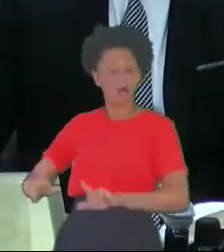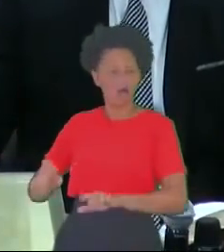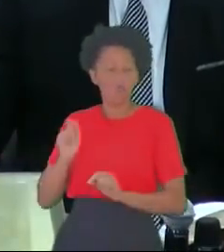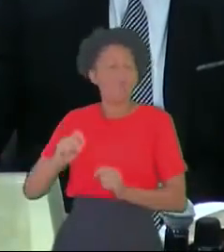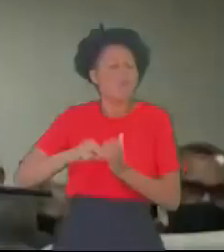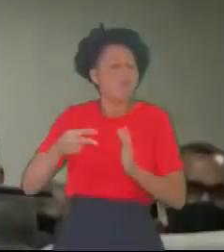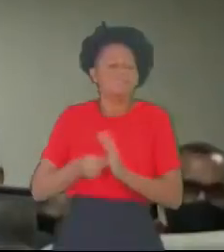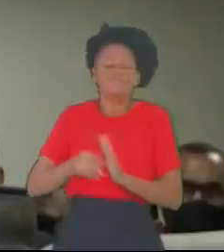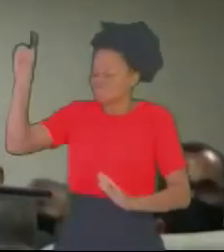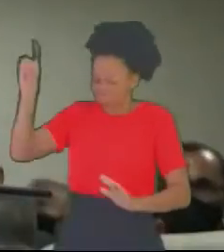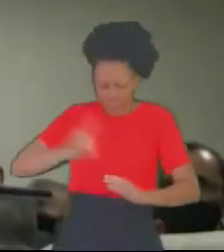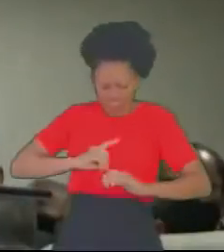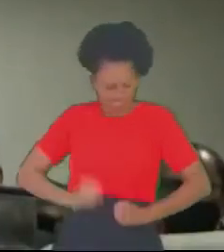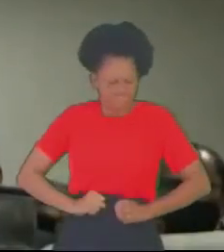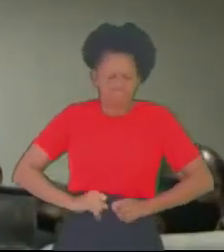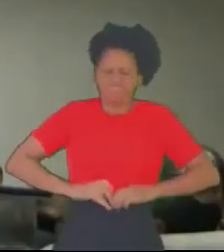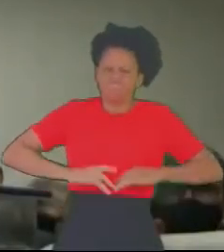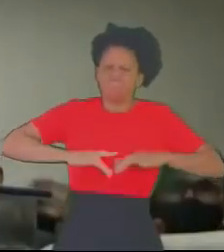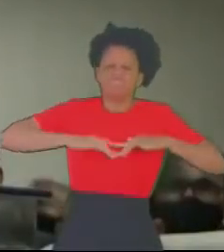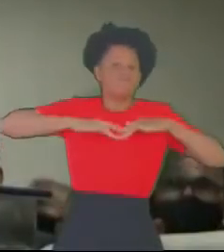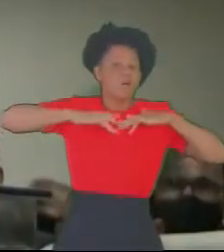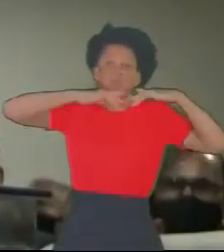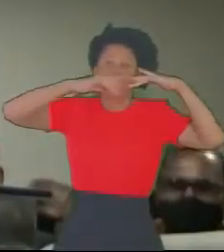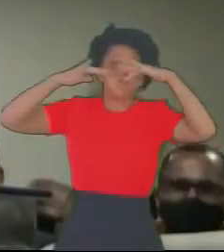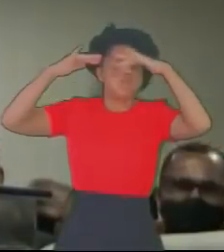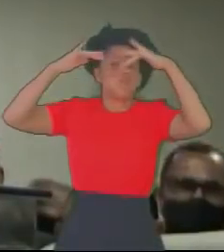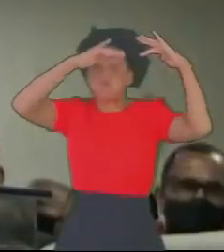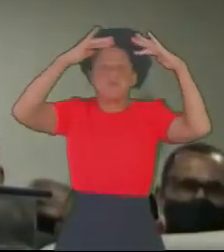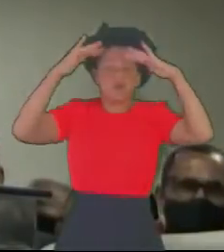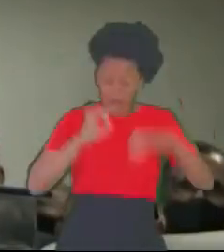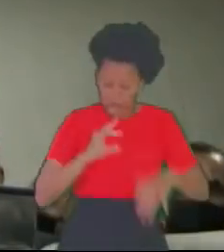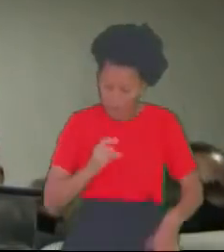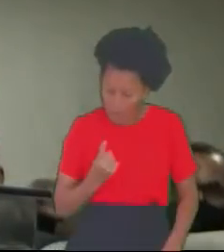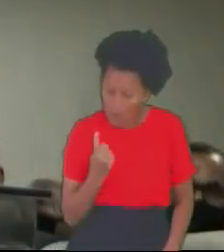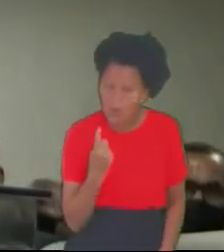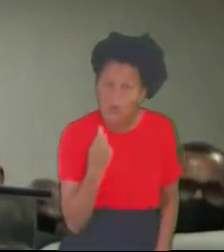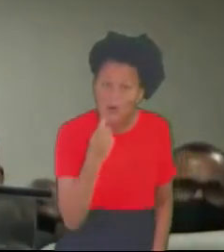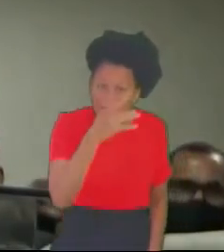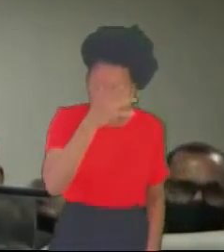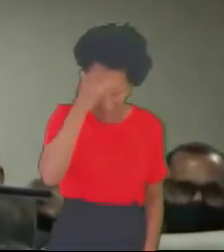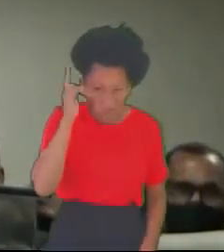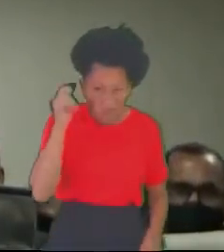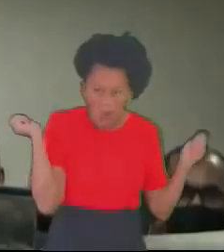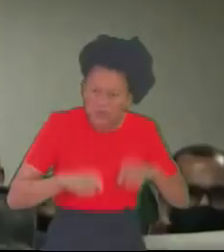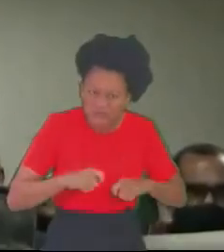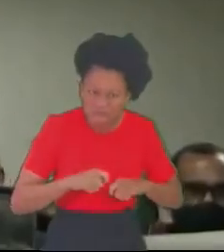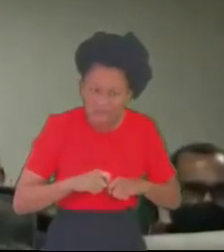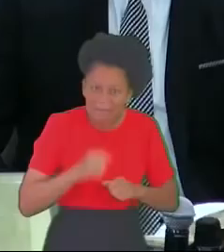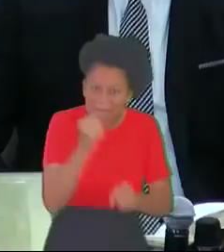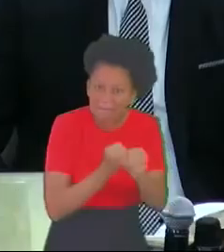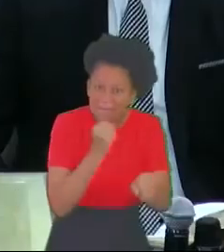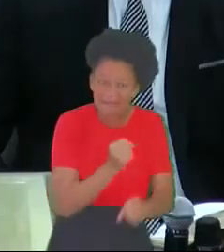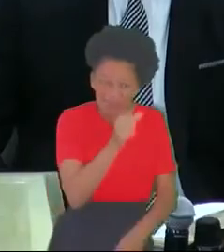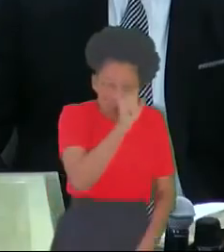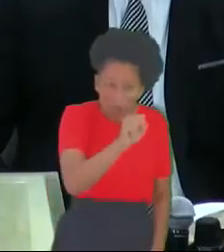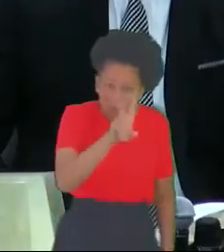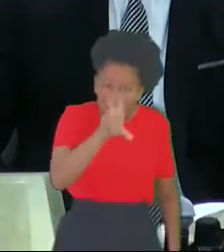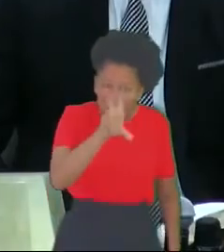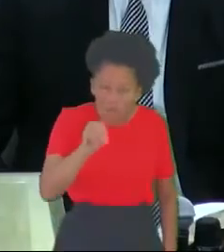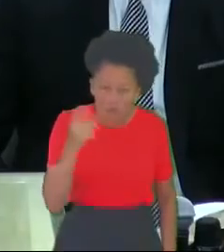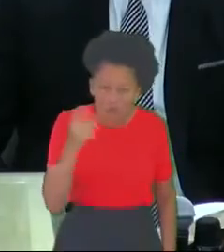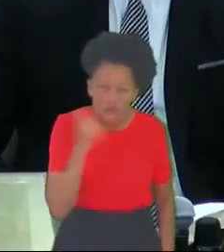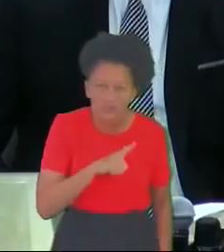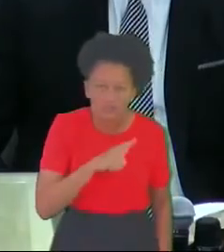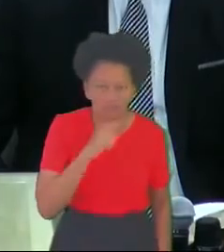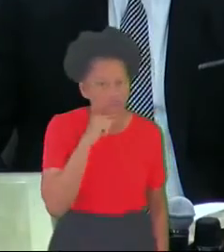por Deus. Esse homem estava tomado, porque uma pessoa sozinha, naturalmente, pode fazer isso? Não, não pode.